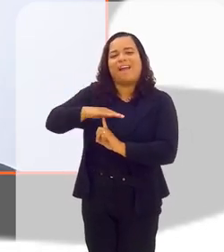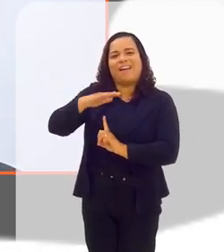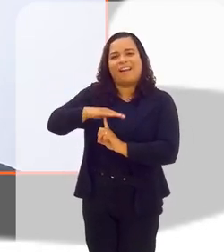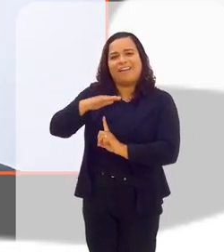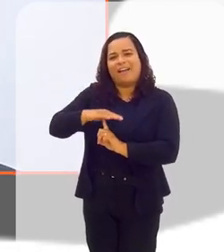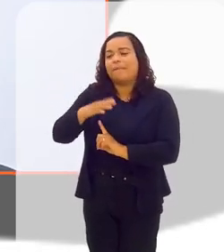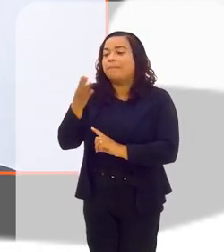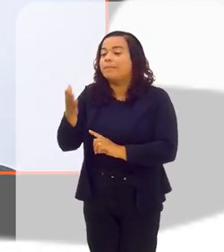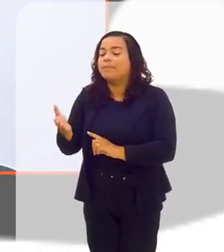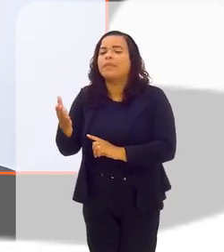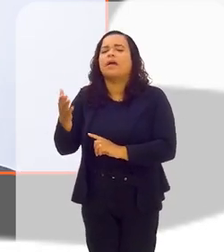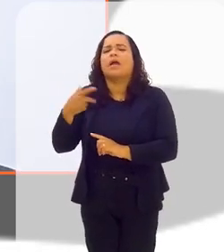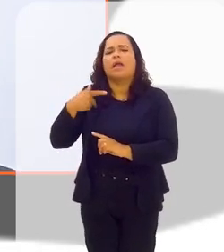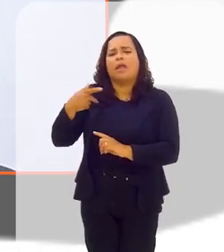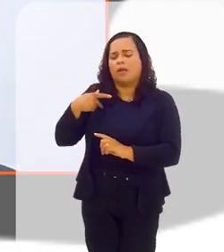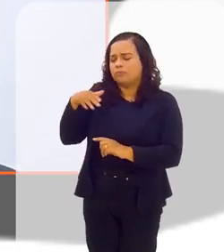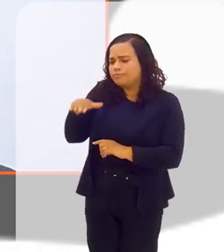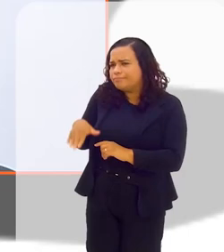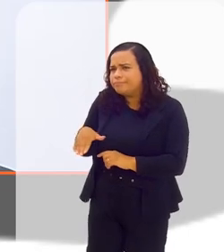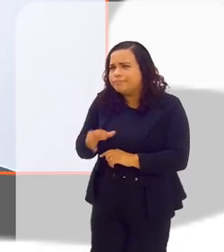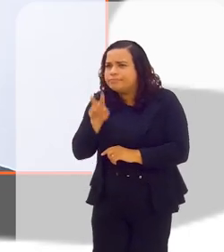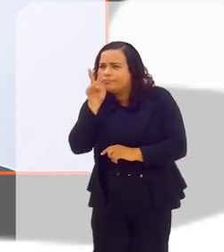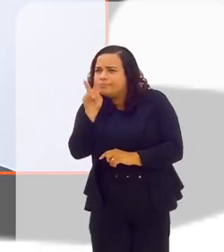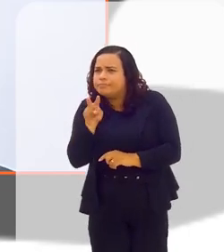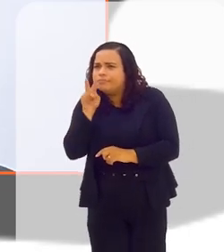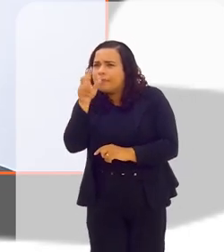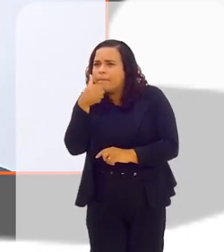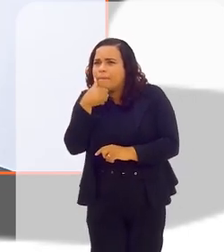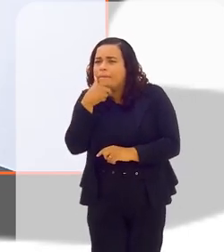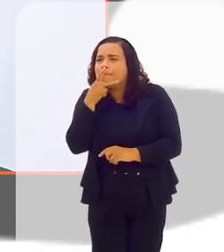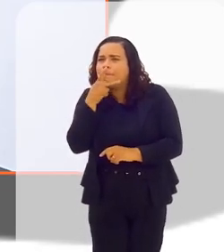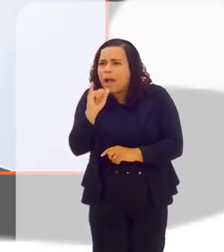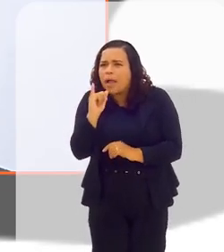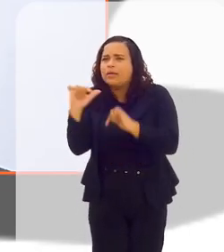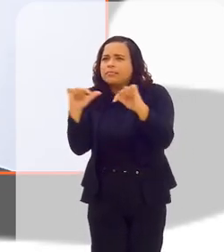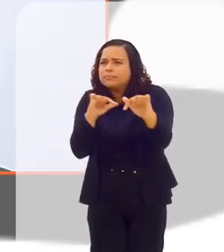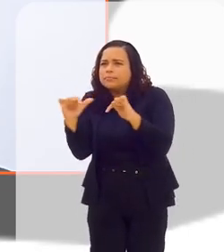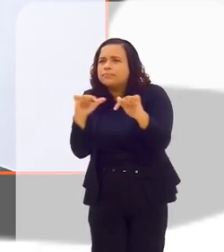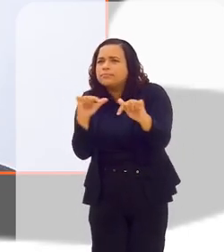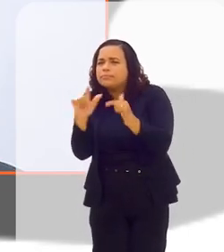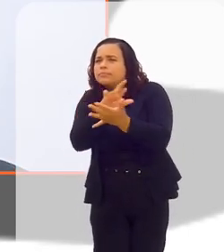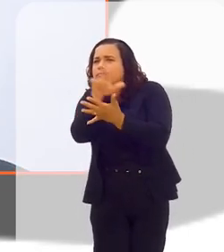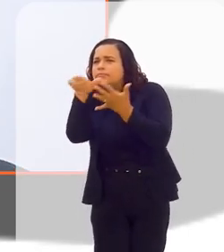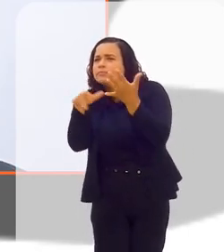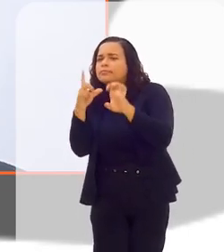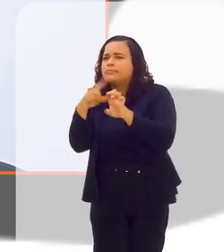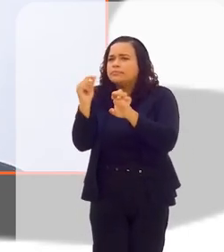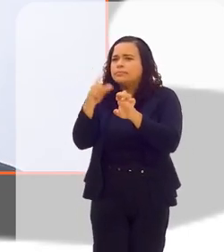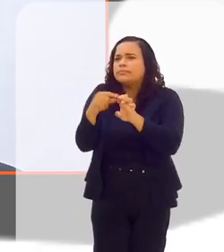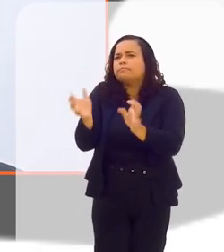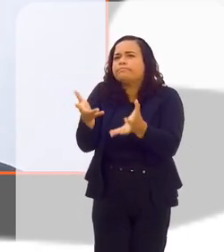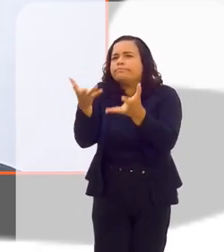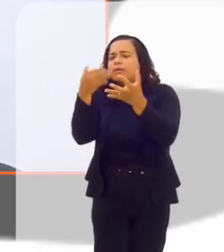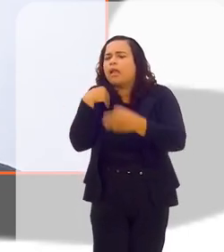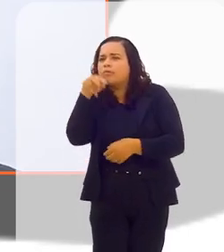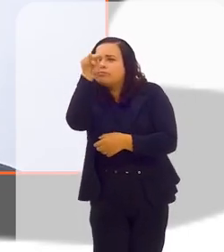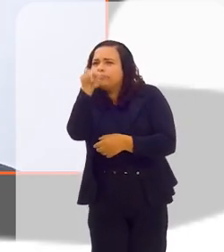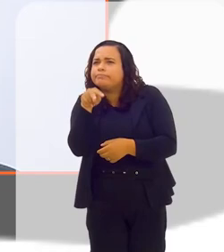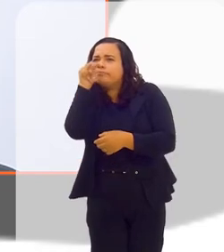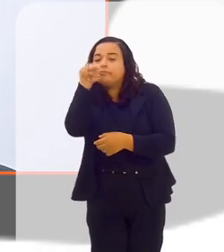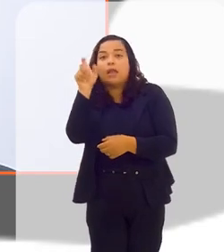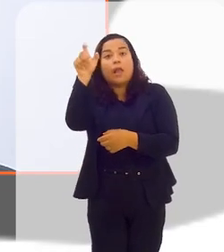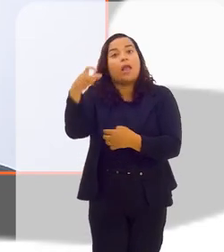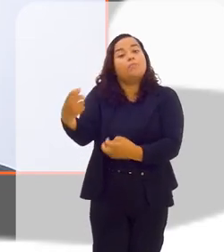desde quando eu era pequenininho, né, sempre fiquei junto dele, eu queria trabalhar junto com ele. E ele sempre me ensinou